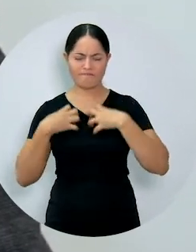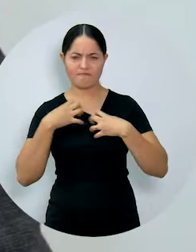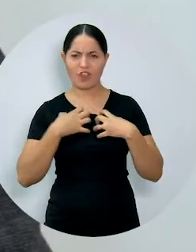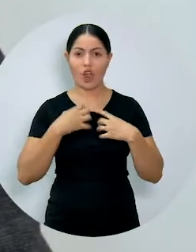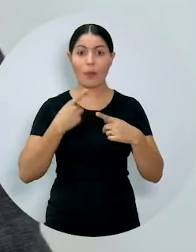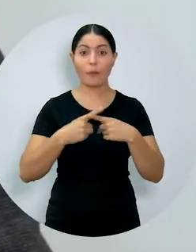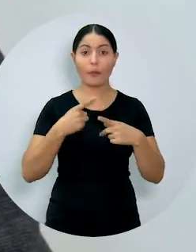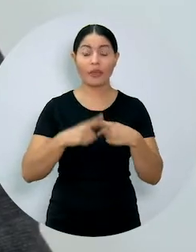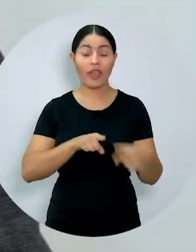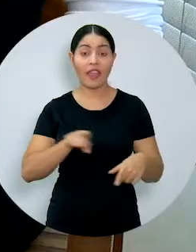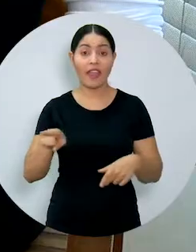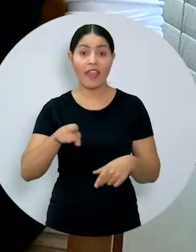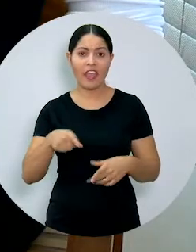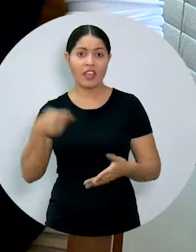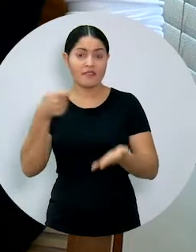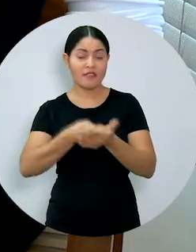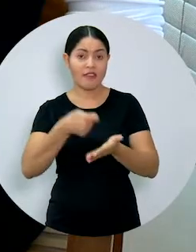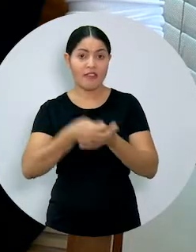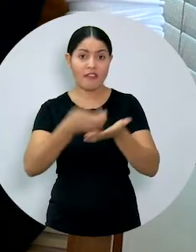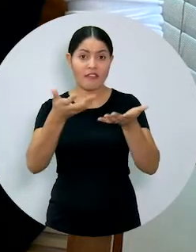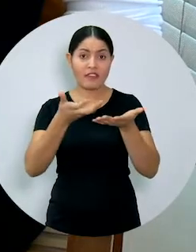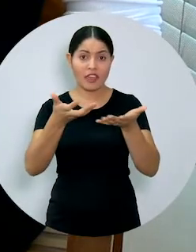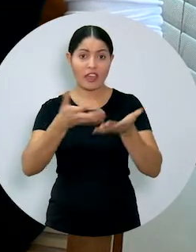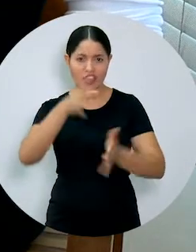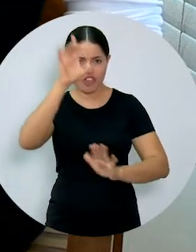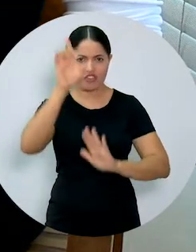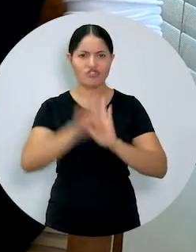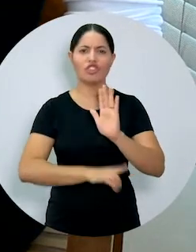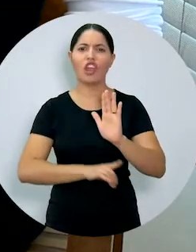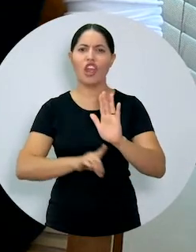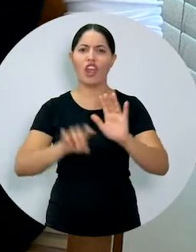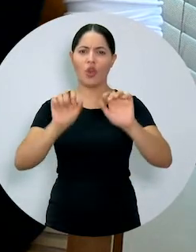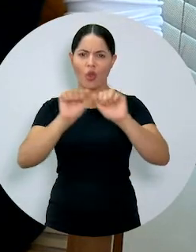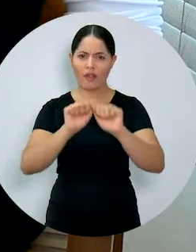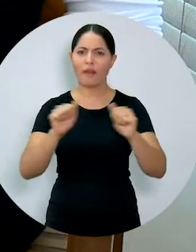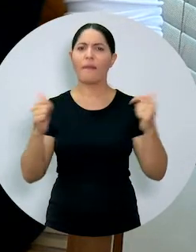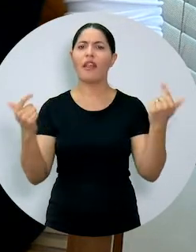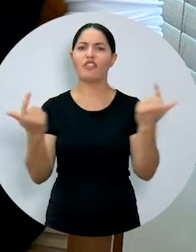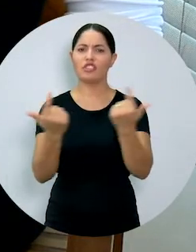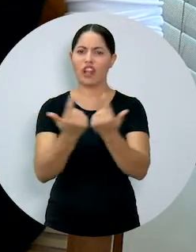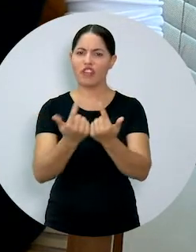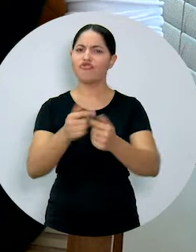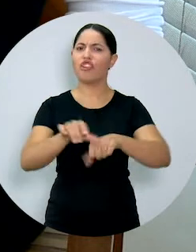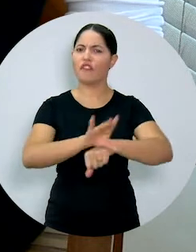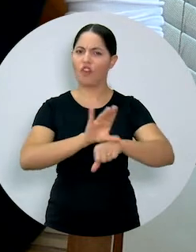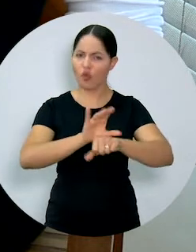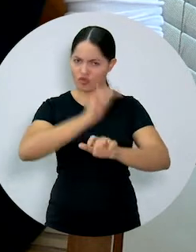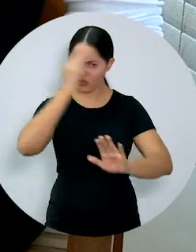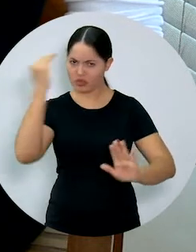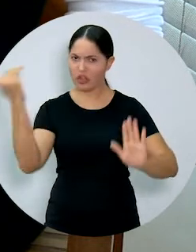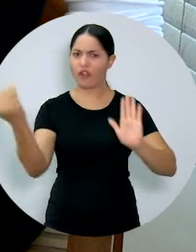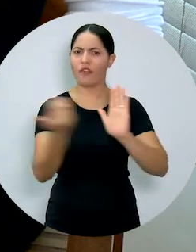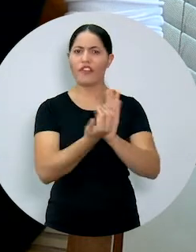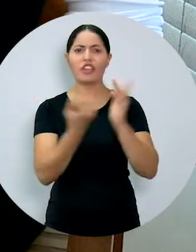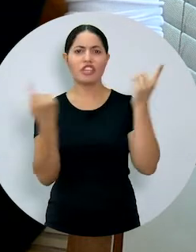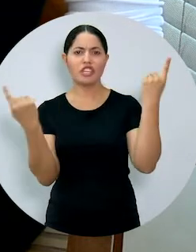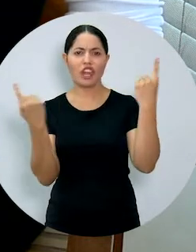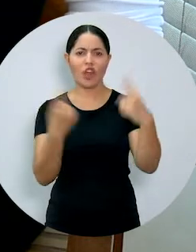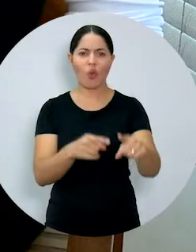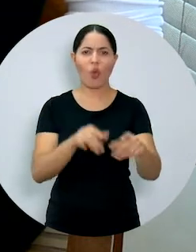uma Constituição por via de uma Assembleia Nacional Constituinte, contra a censura,